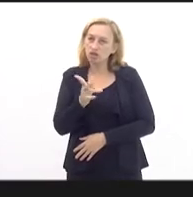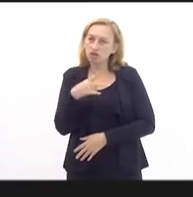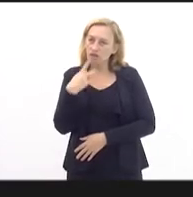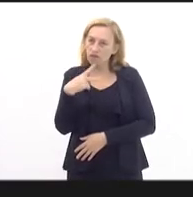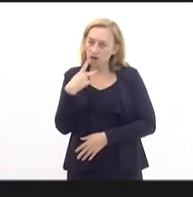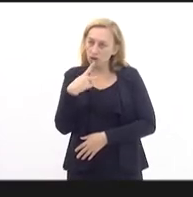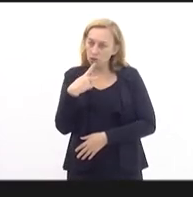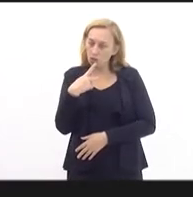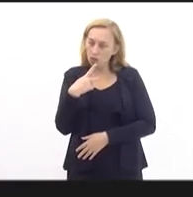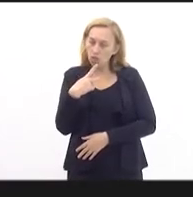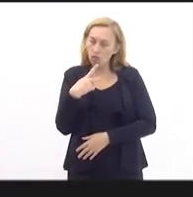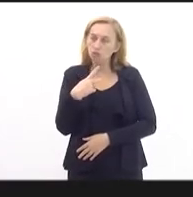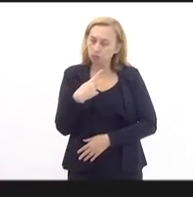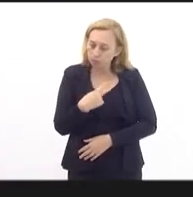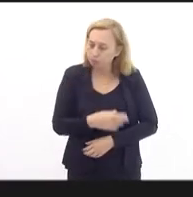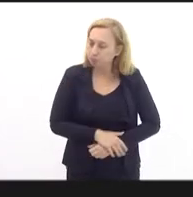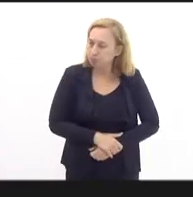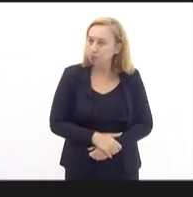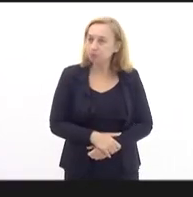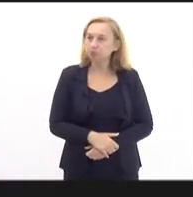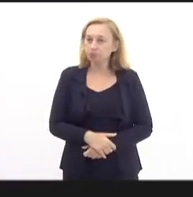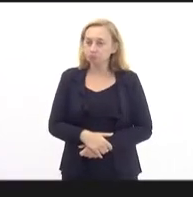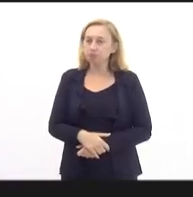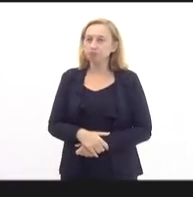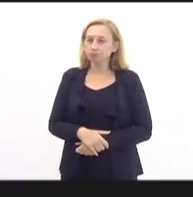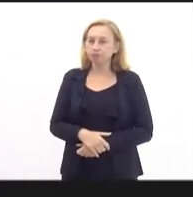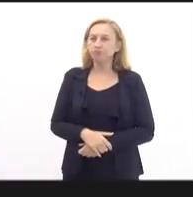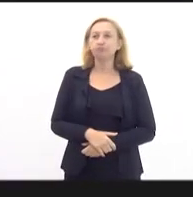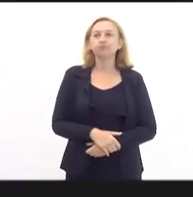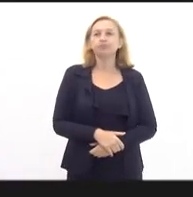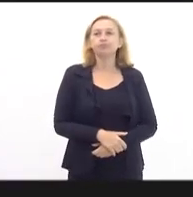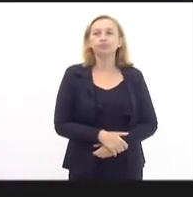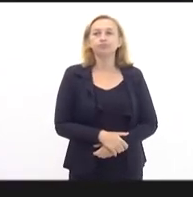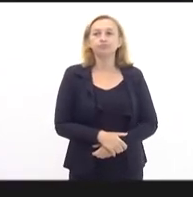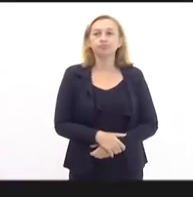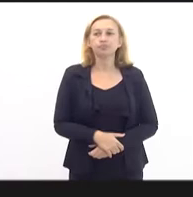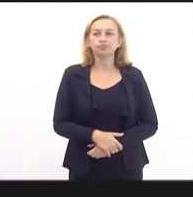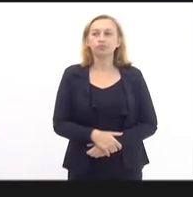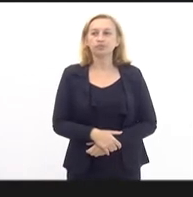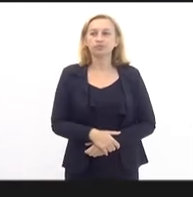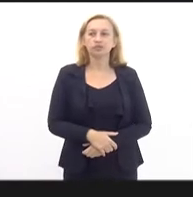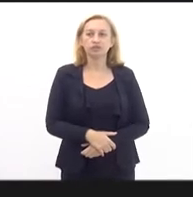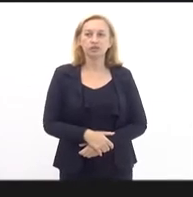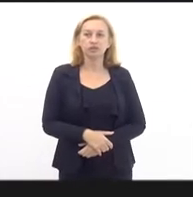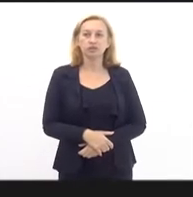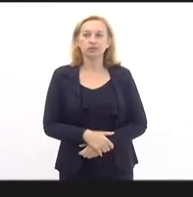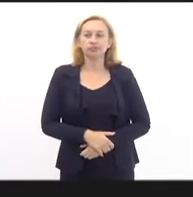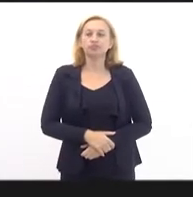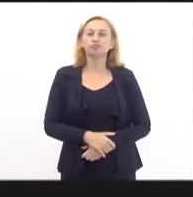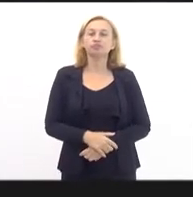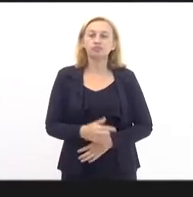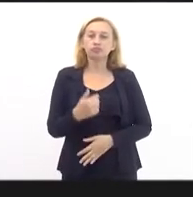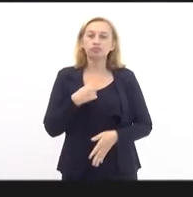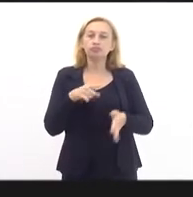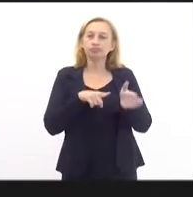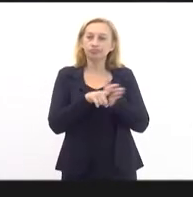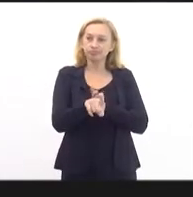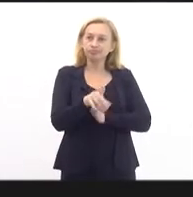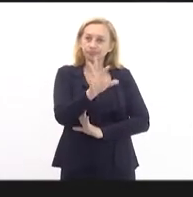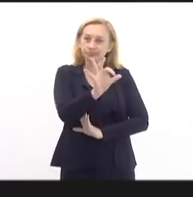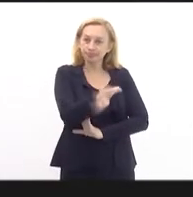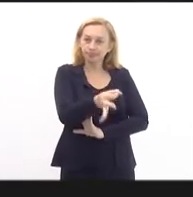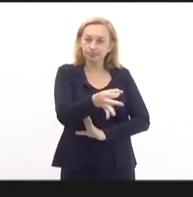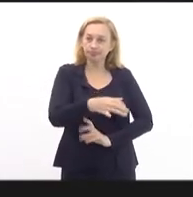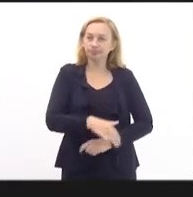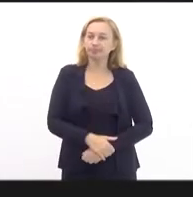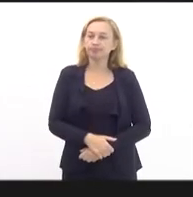que me antecedeu, ele também trouxe à tona, né, através das perguntas. Eu ia perguntar